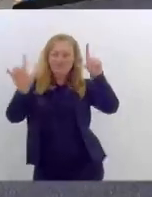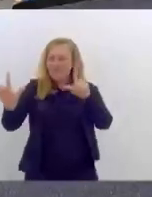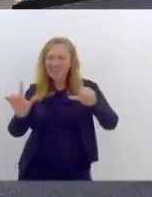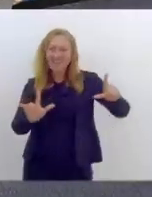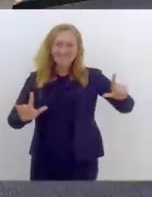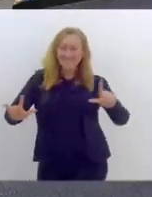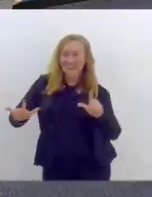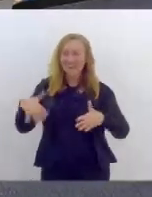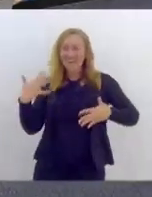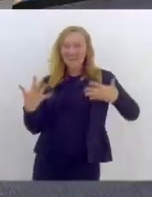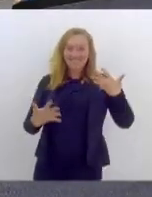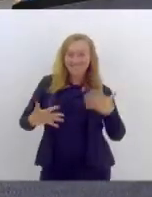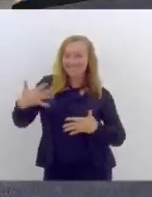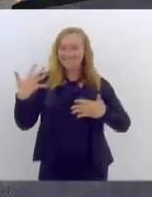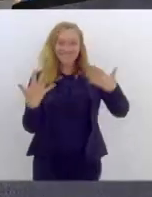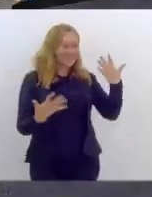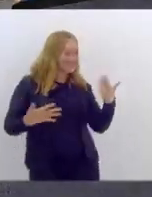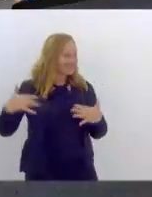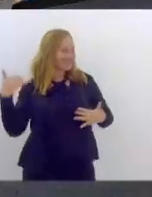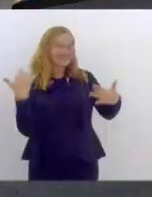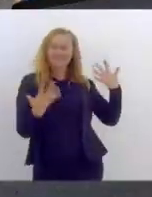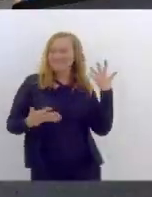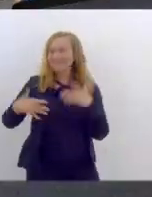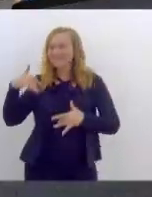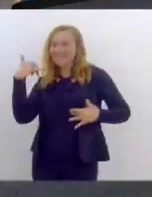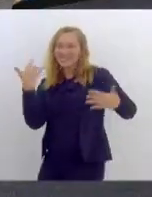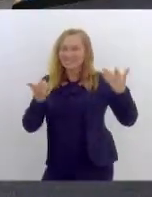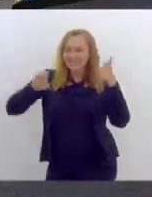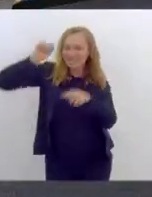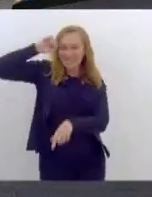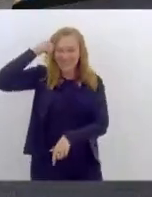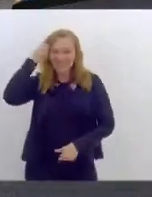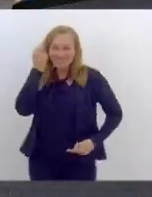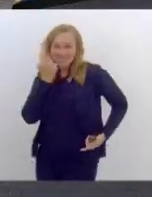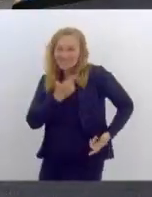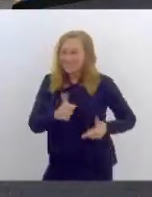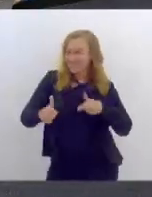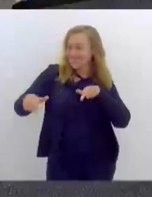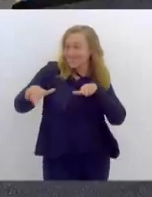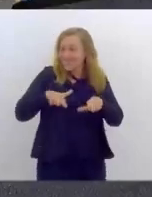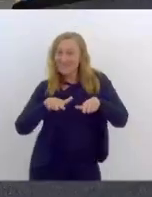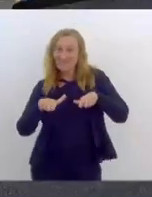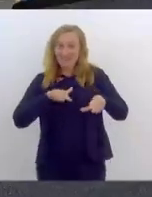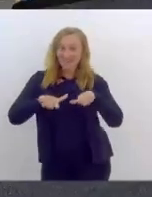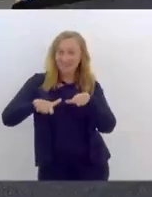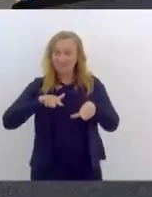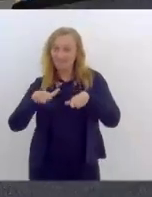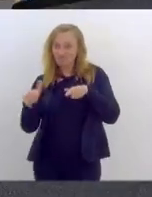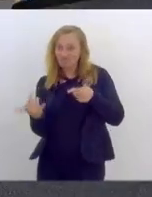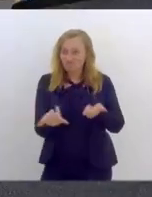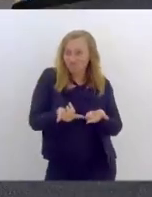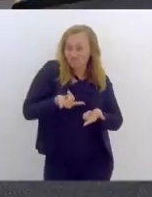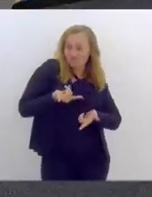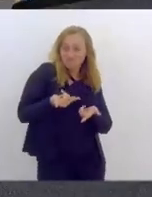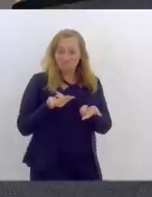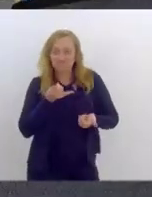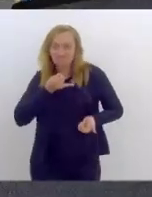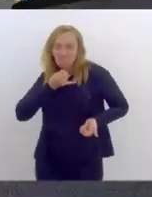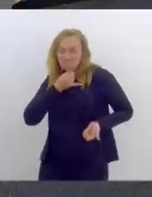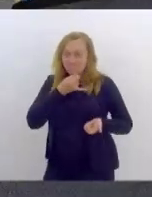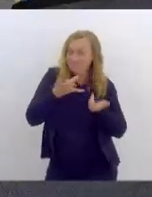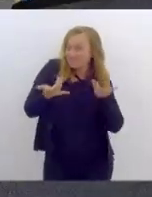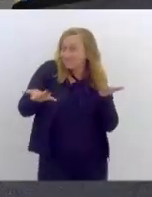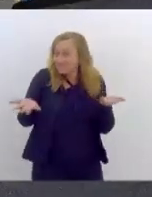Traz felicidade. Negro sem emprego. Ficar sem sossego.